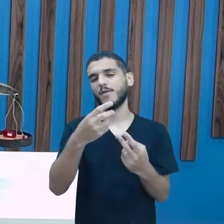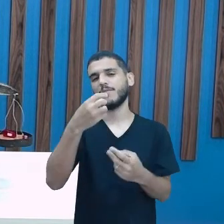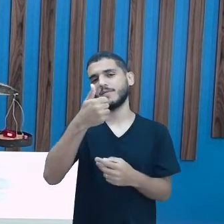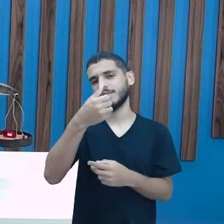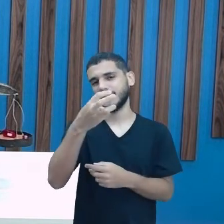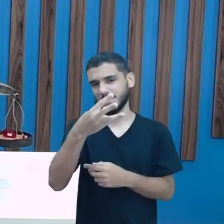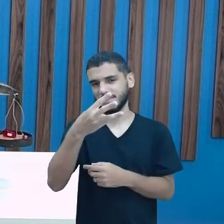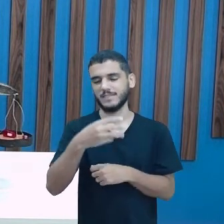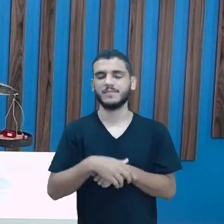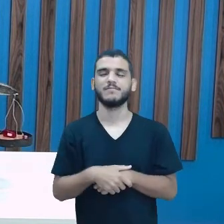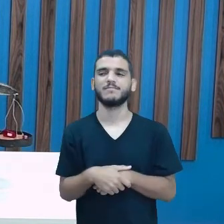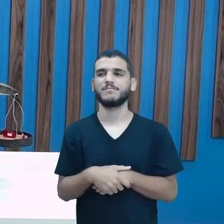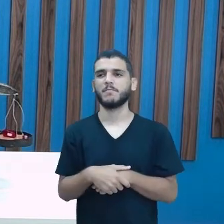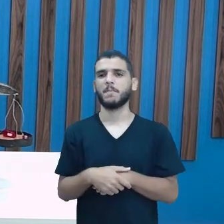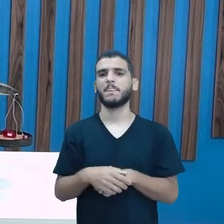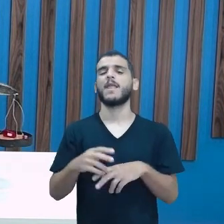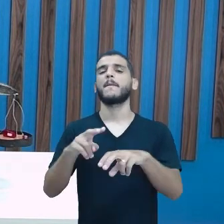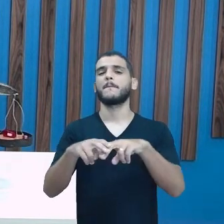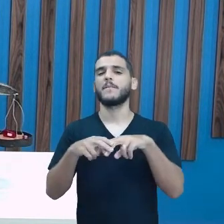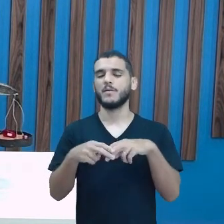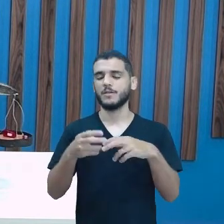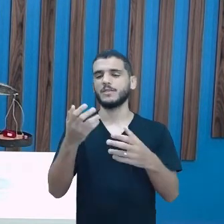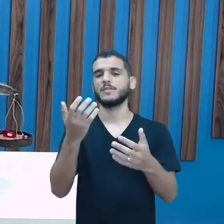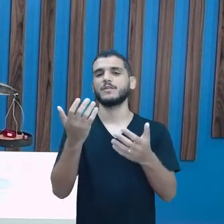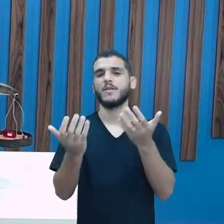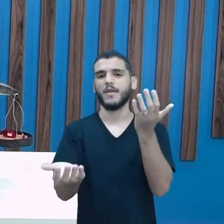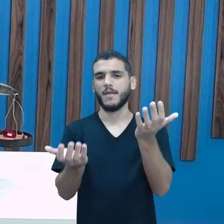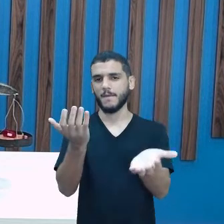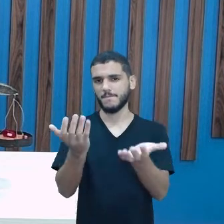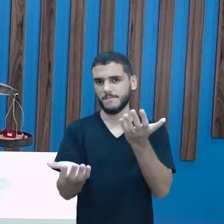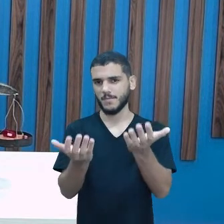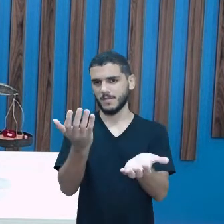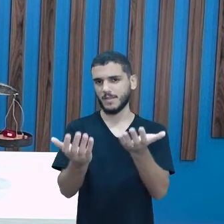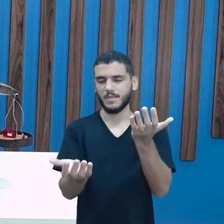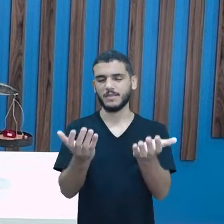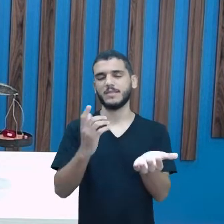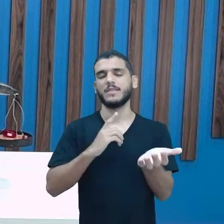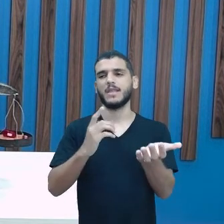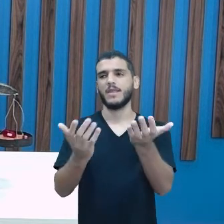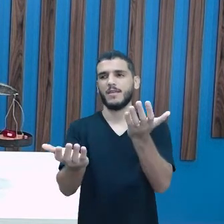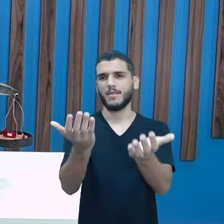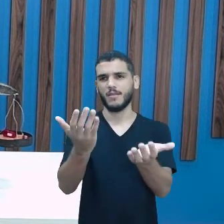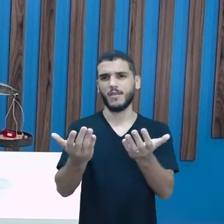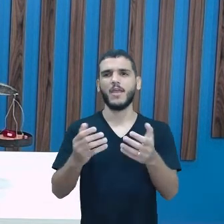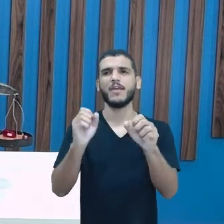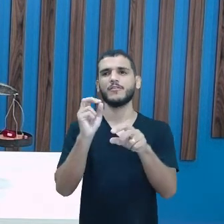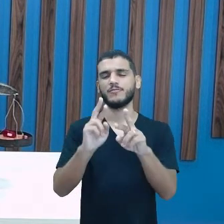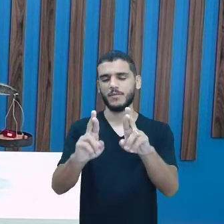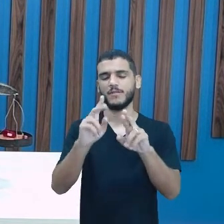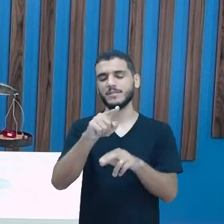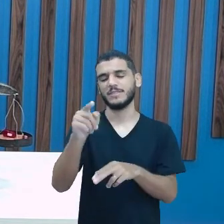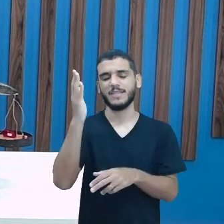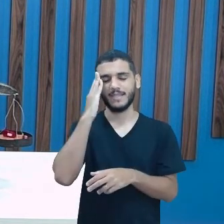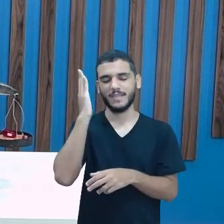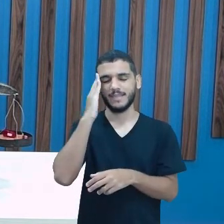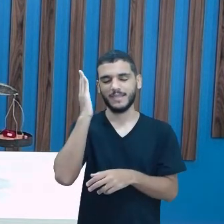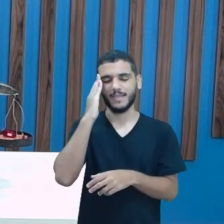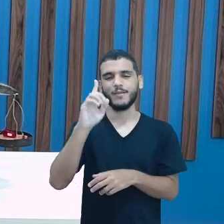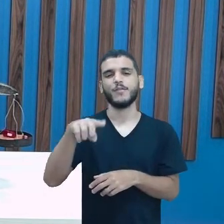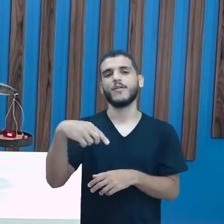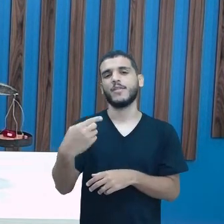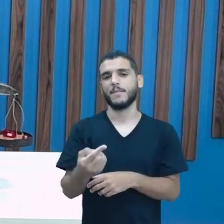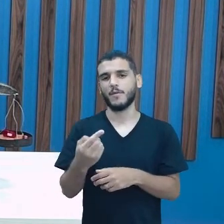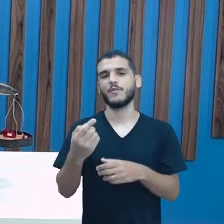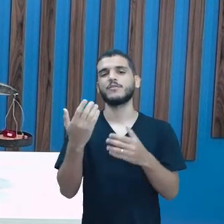que a balança está em equilíbrio. Espero que vocês tenham entendido, gostado da aula de hoje. E a gente vai trazer mais aulas